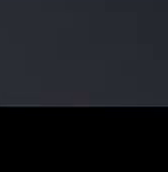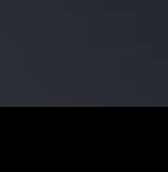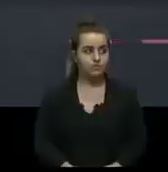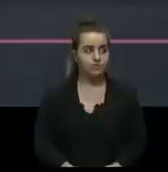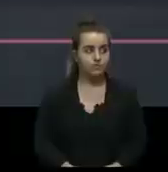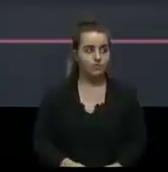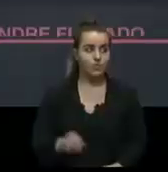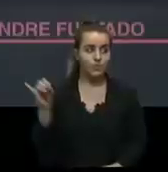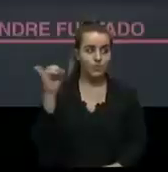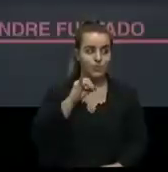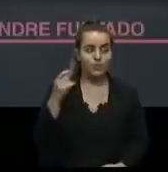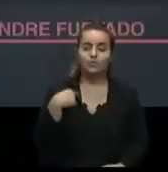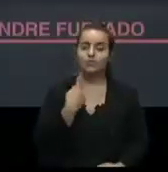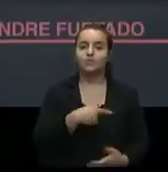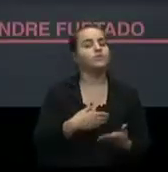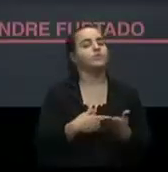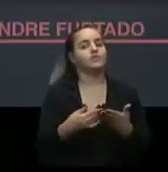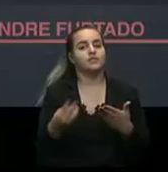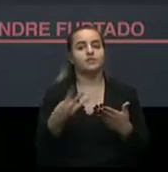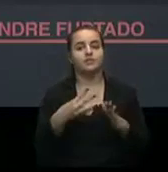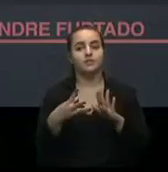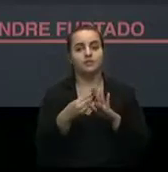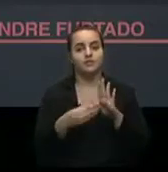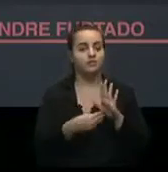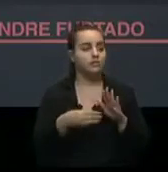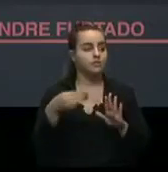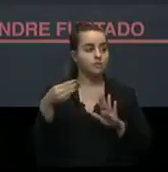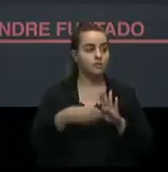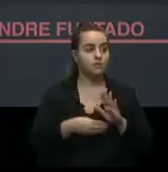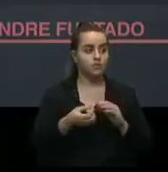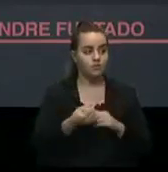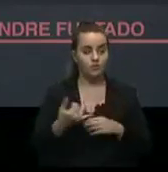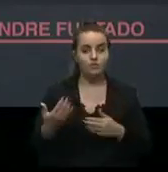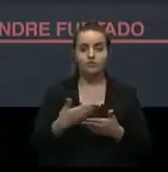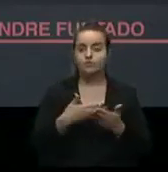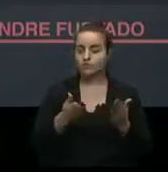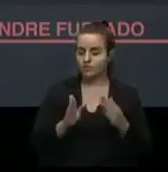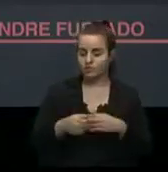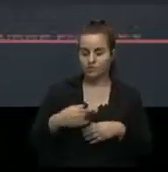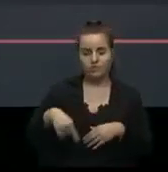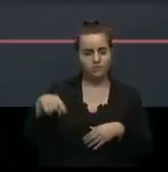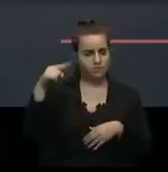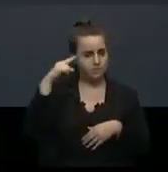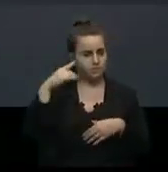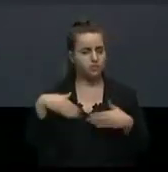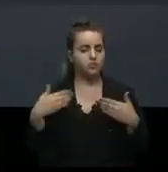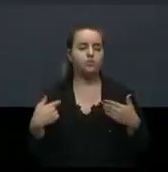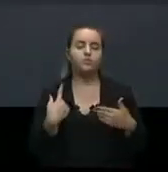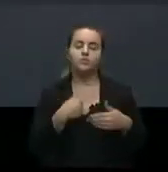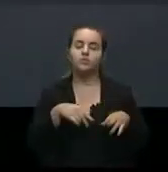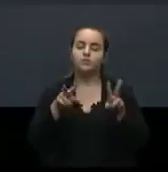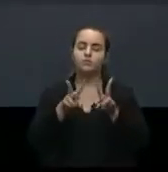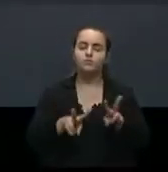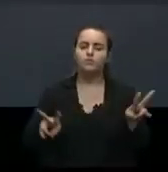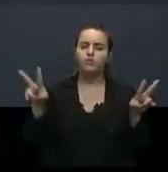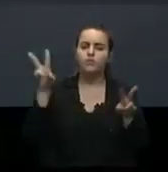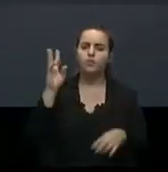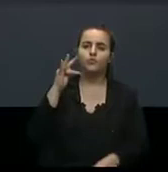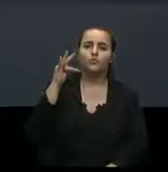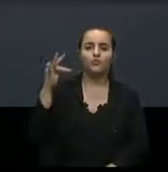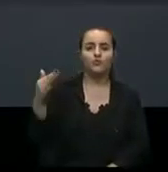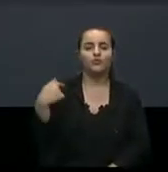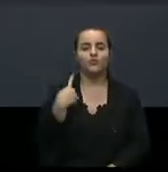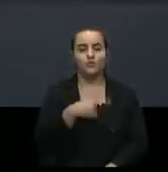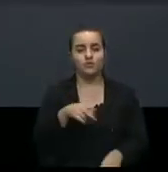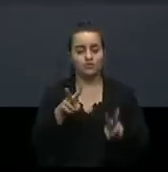Olá, estamos começando a terceira unidade de métodos quantitativos. Você já parou para pensar que quando olhamos para o nosso futuro, na verdade estamos